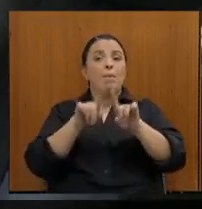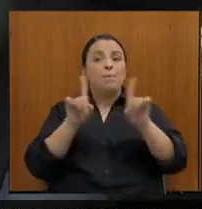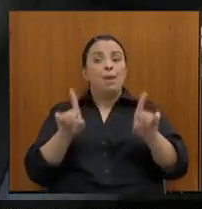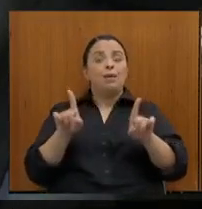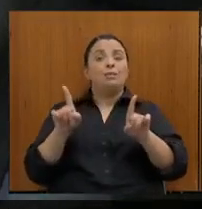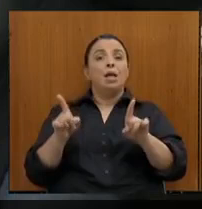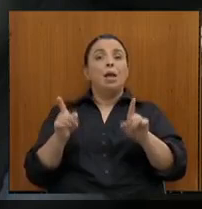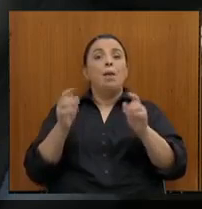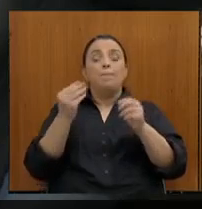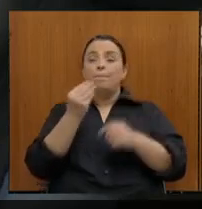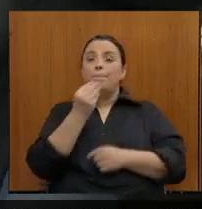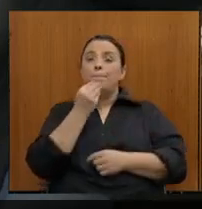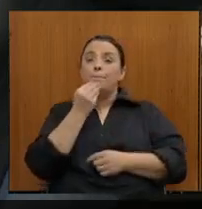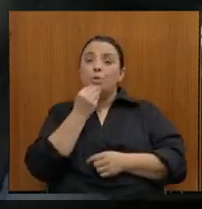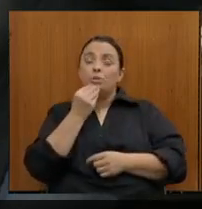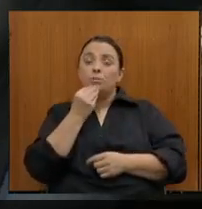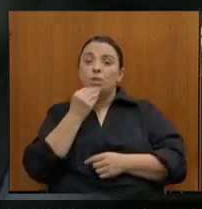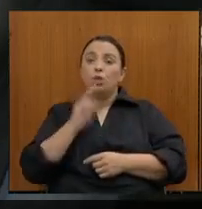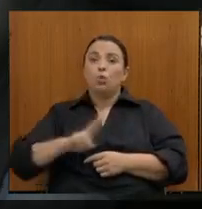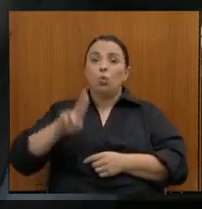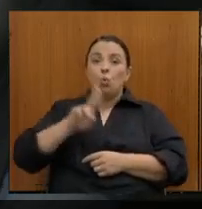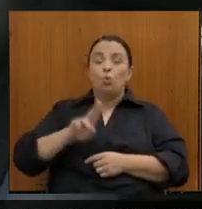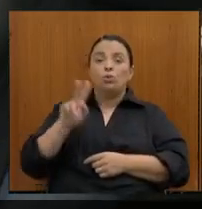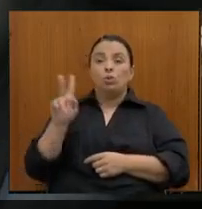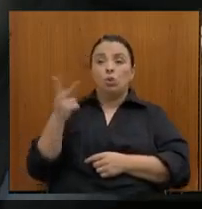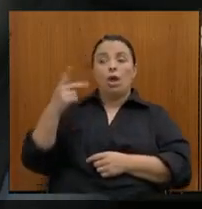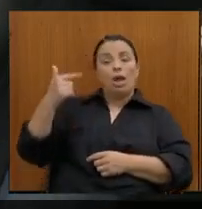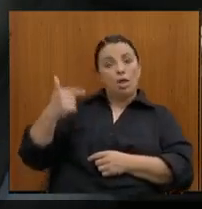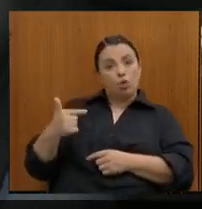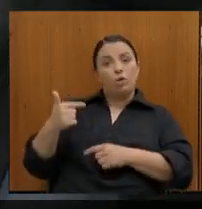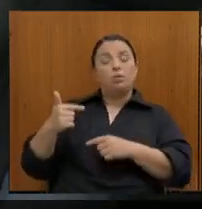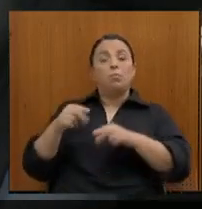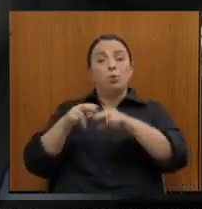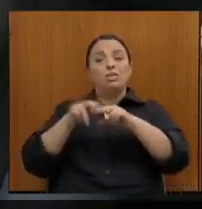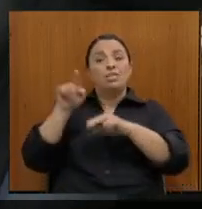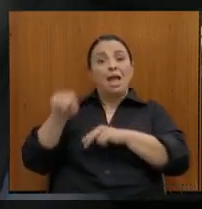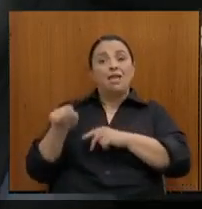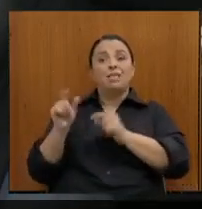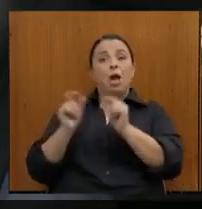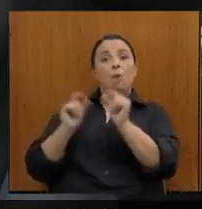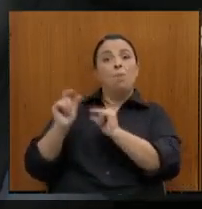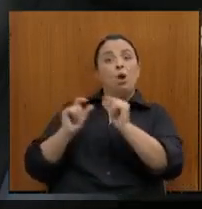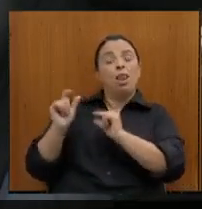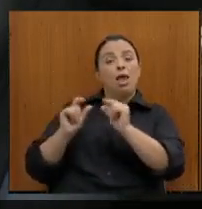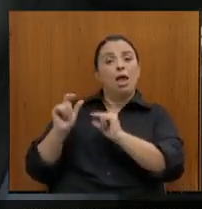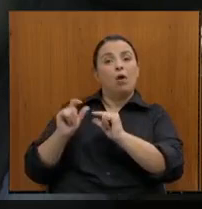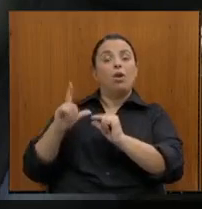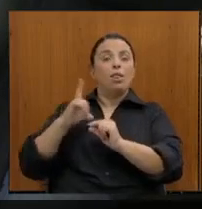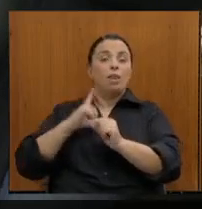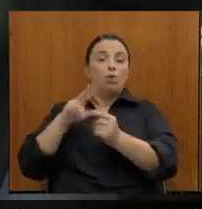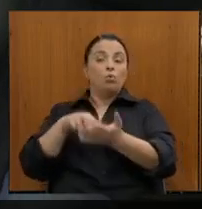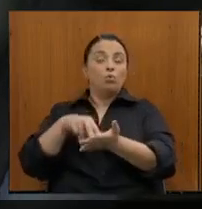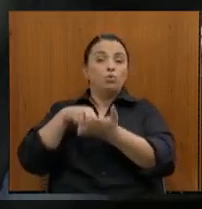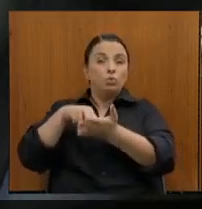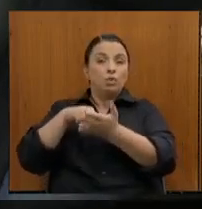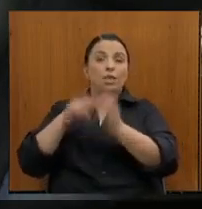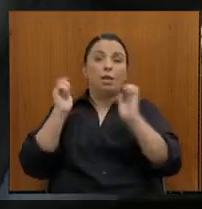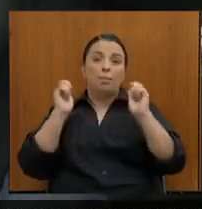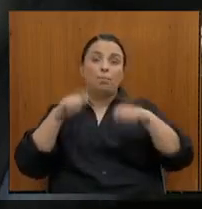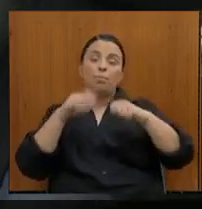H2 Pois é nessa molécula que se sustentam as possibilidades da Inovação